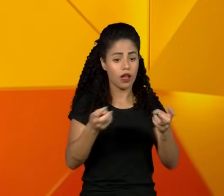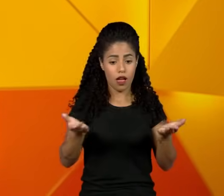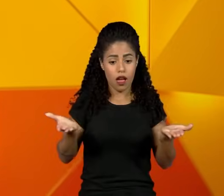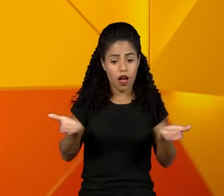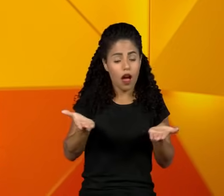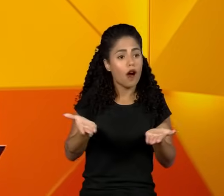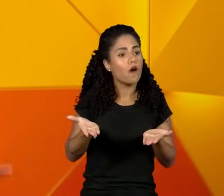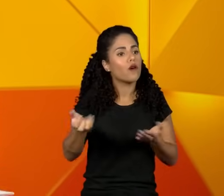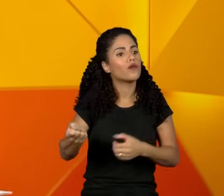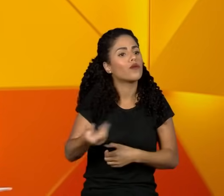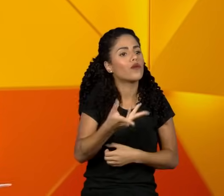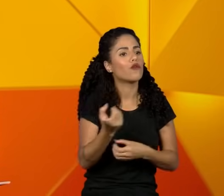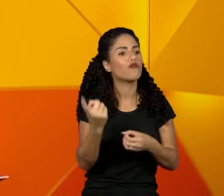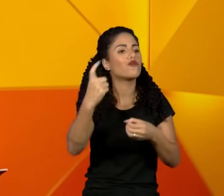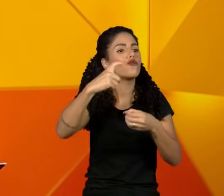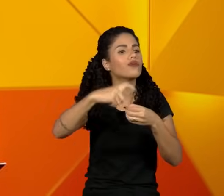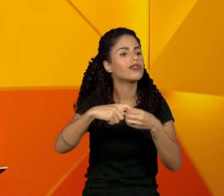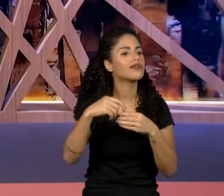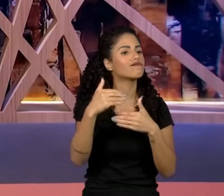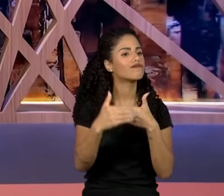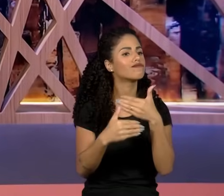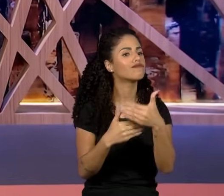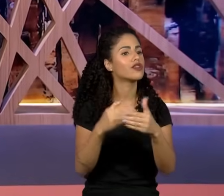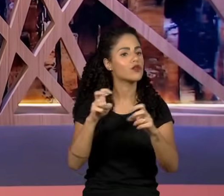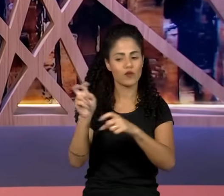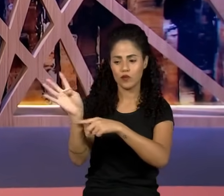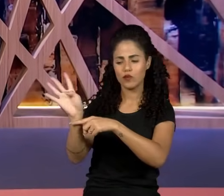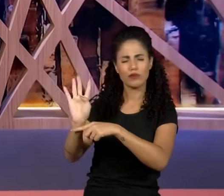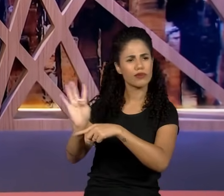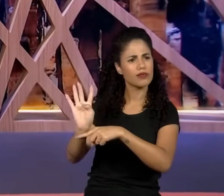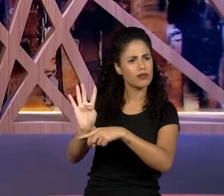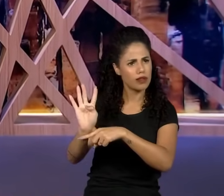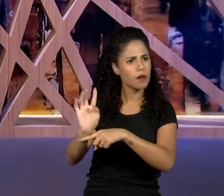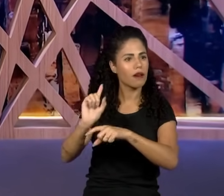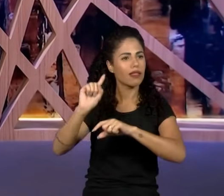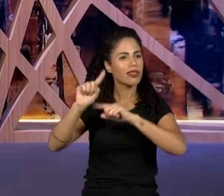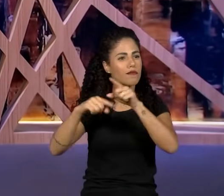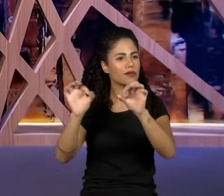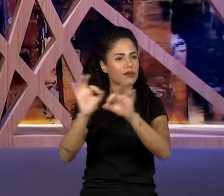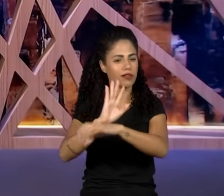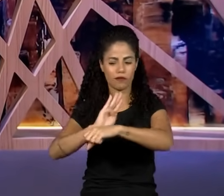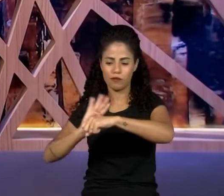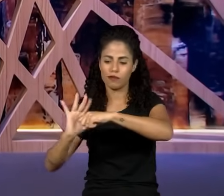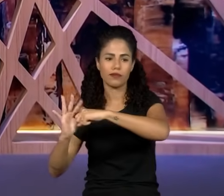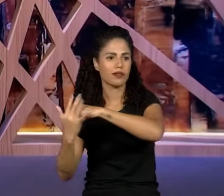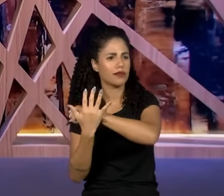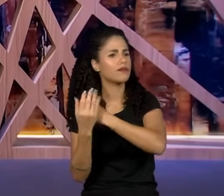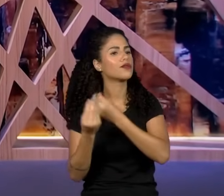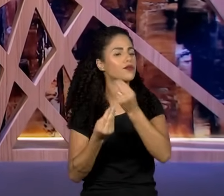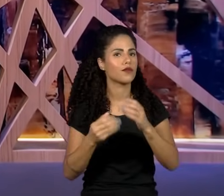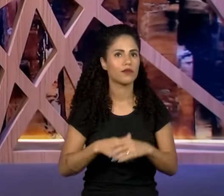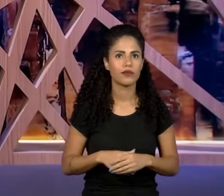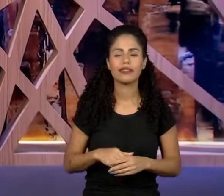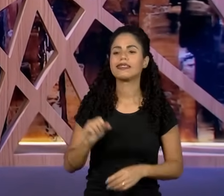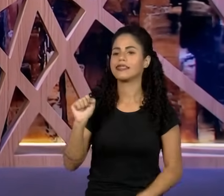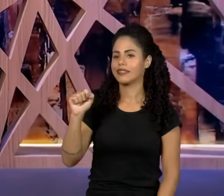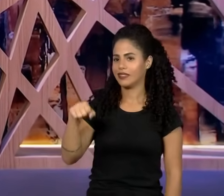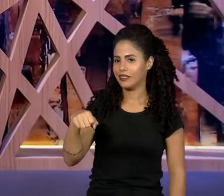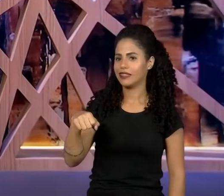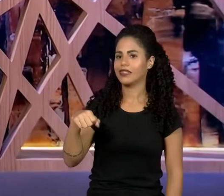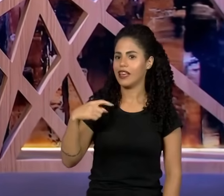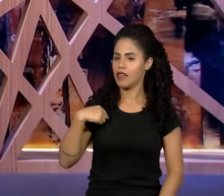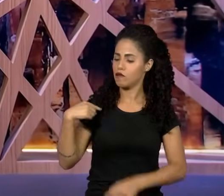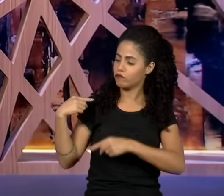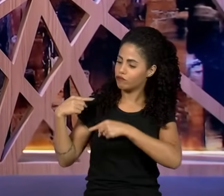de retomada do cinema nacional? Sem dúvida. Eu faço parte dessa nova geração que está há